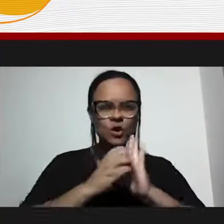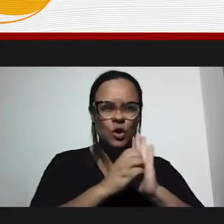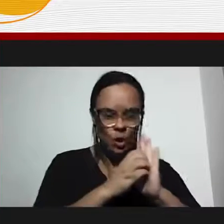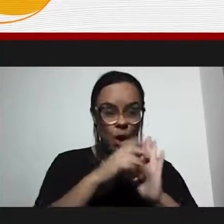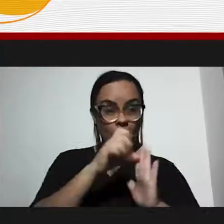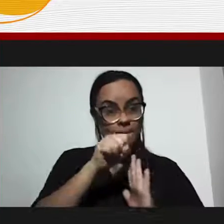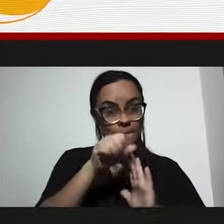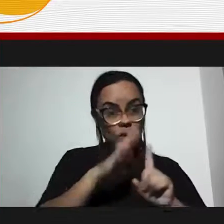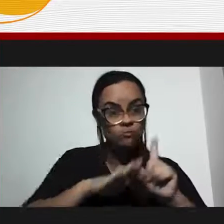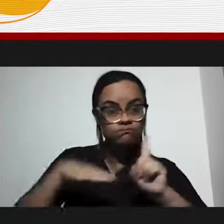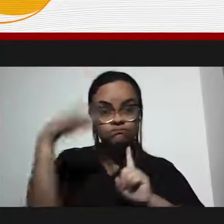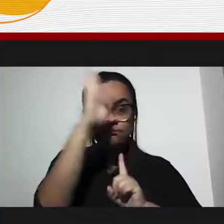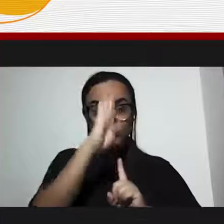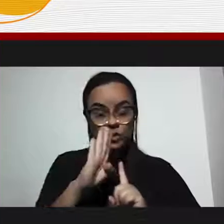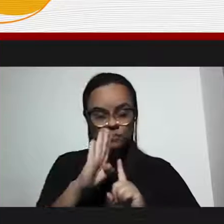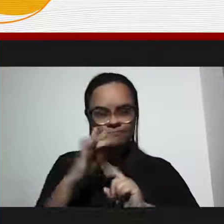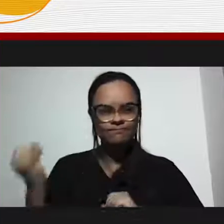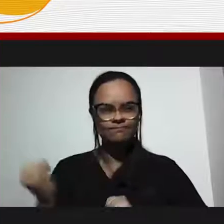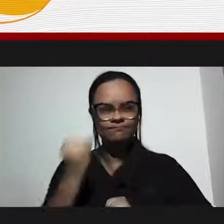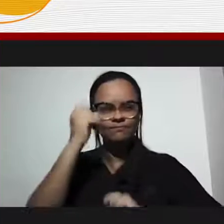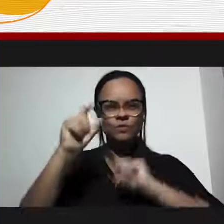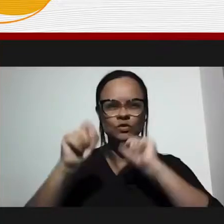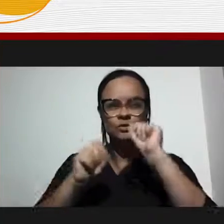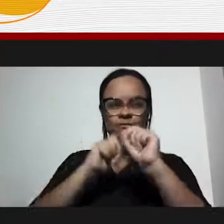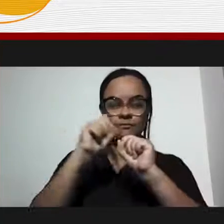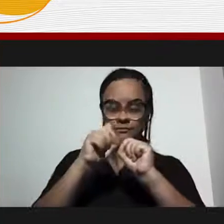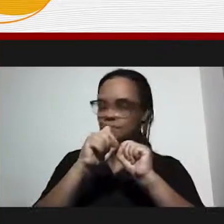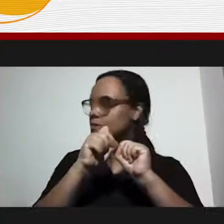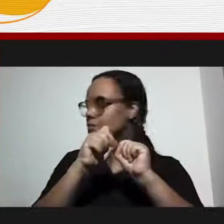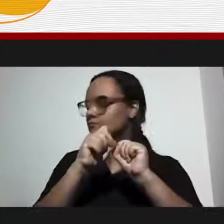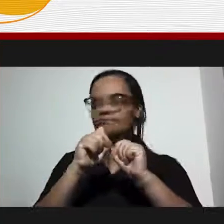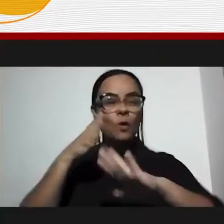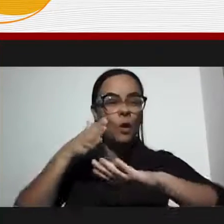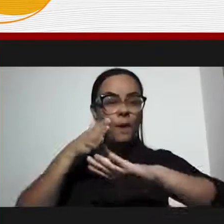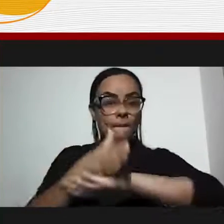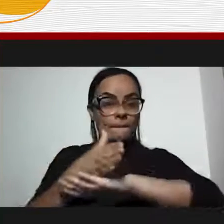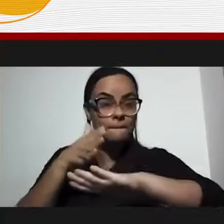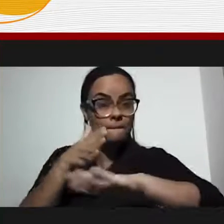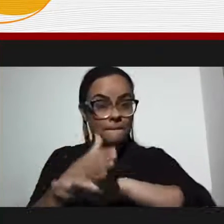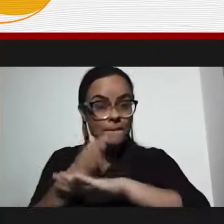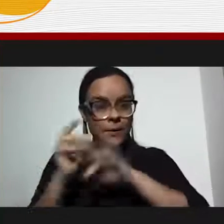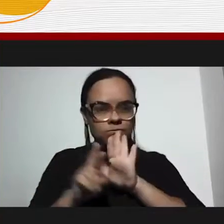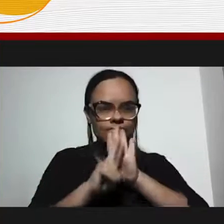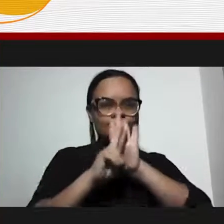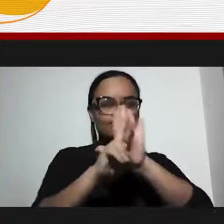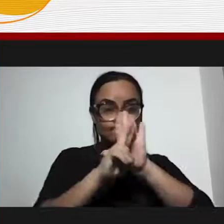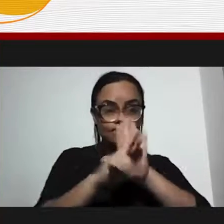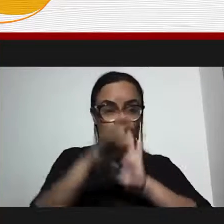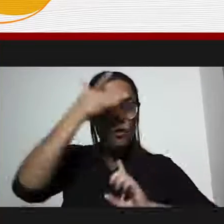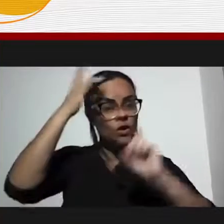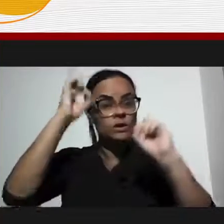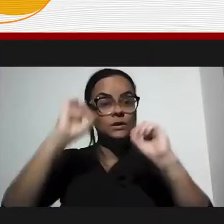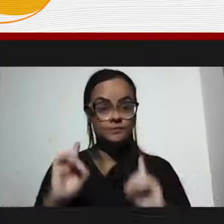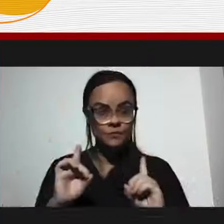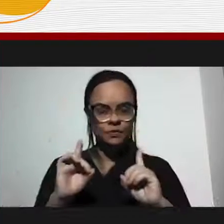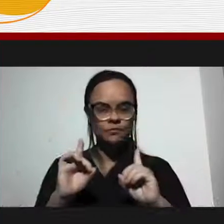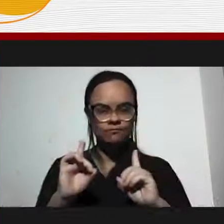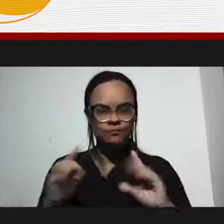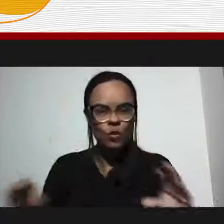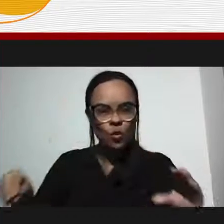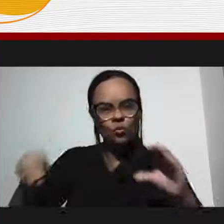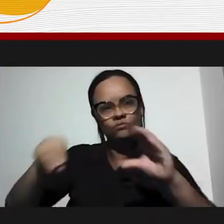Socialista Brasileiro, a importância da participação e da representatividade de pessoas com deficiência